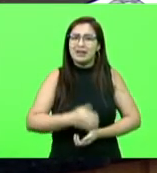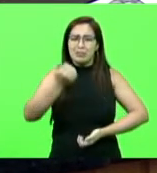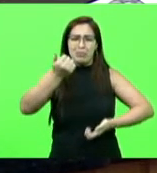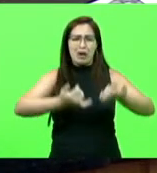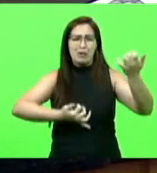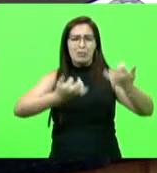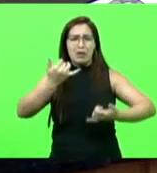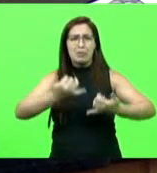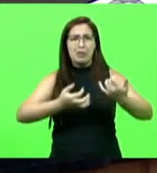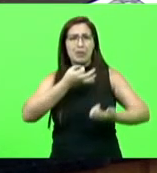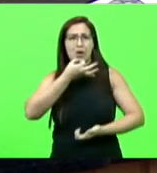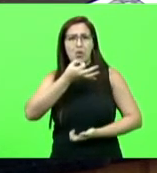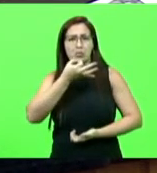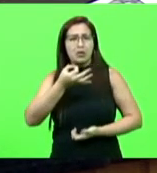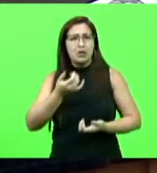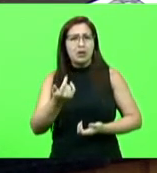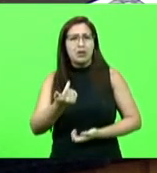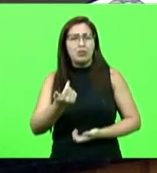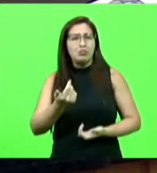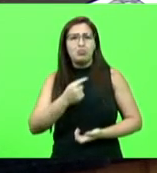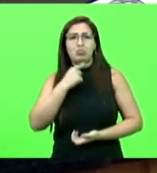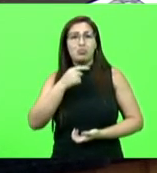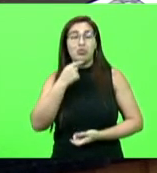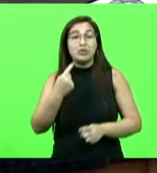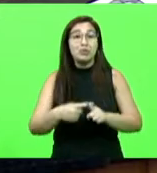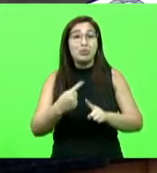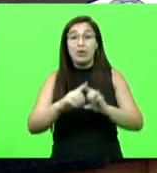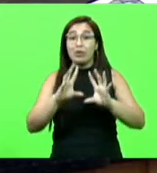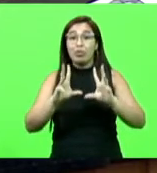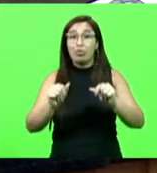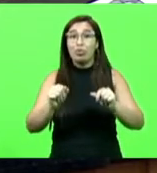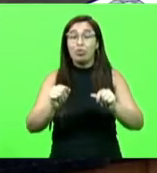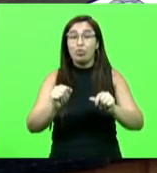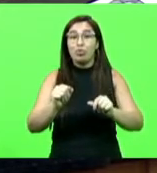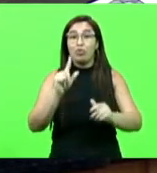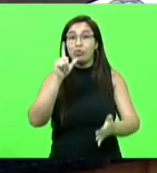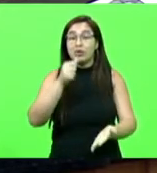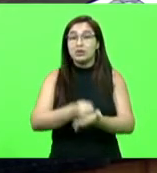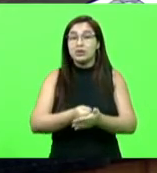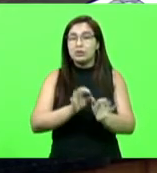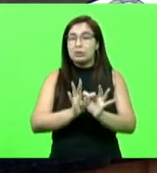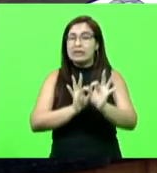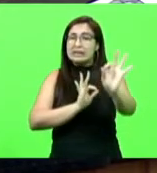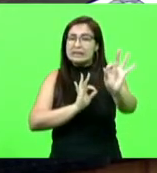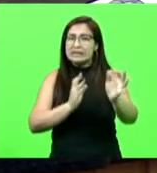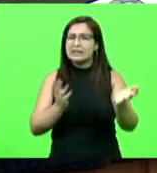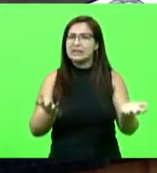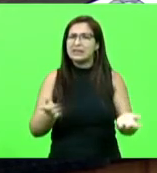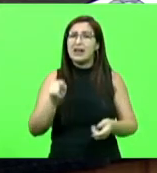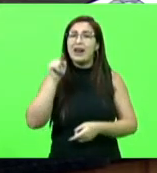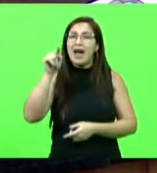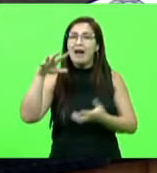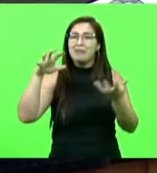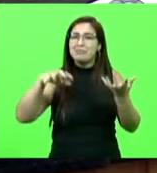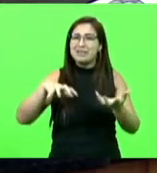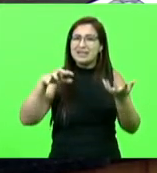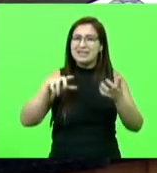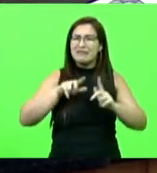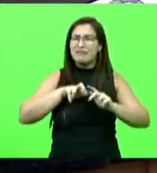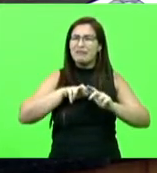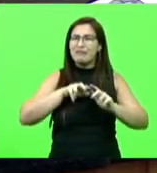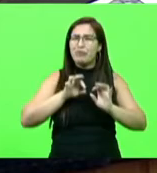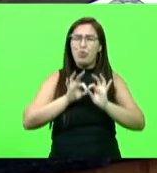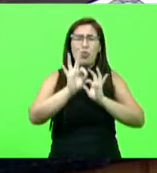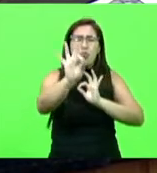irrelevantes para a República, porque tudo está sendo decidido longe do cidadão. Tudo está em Brasília, a milhares de quilômetros,